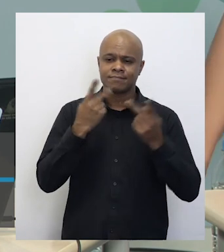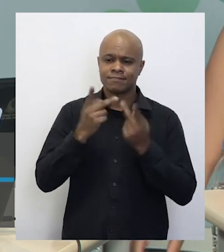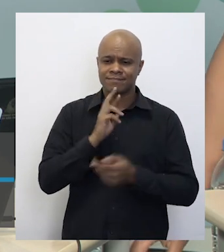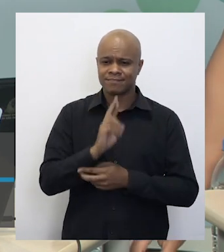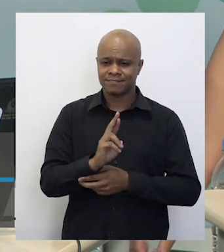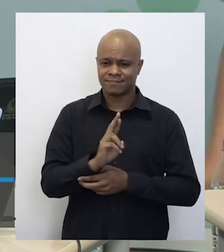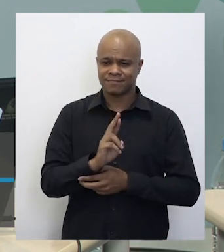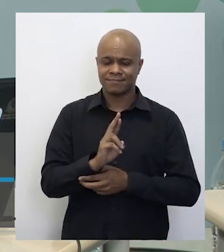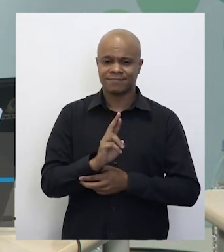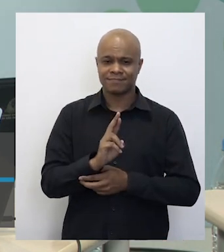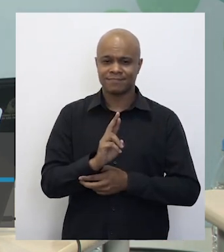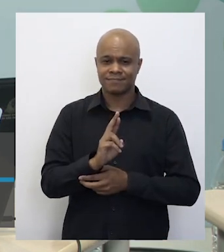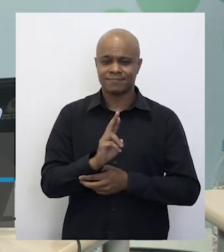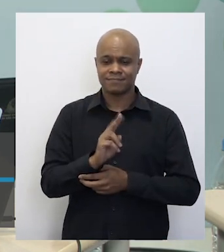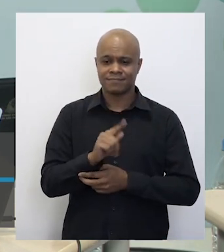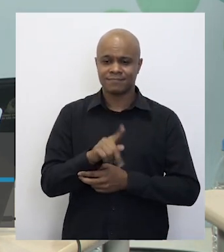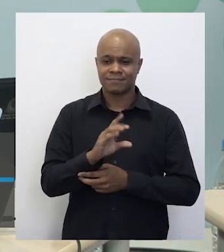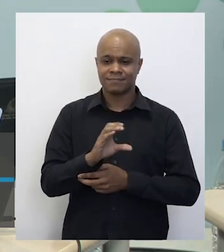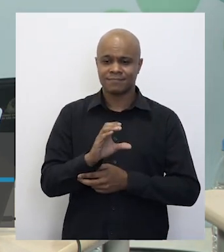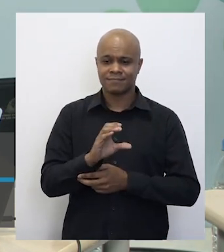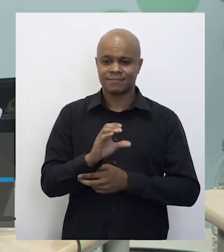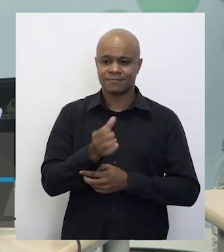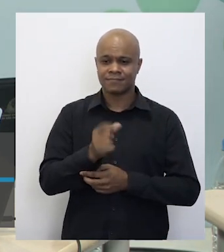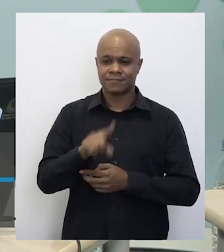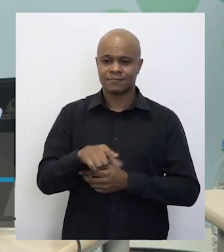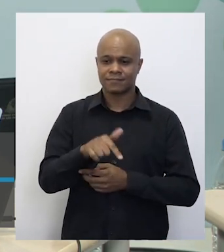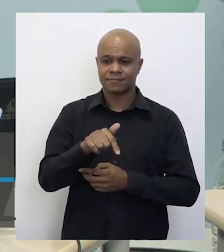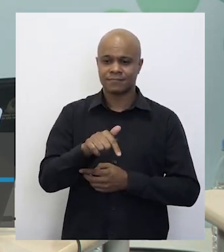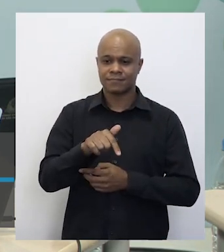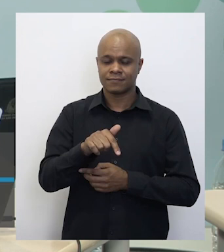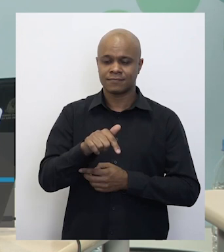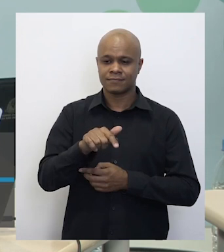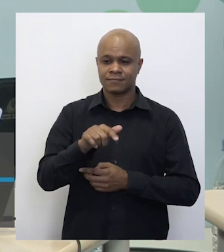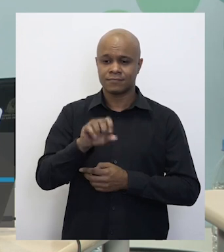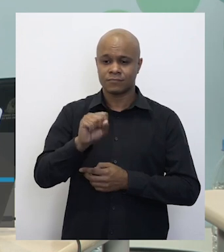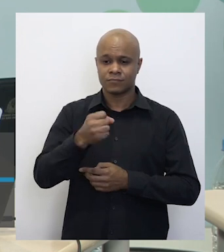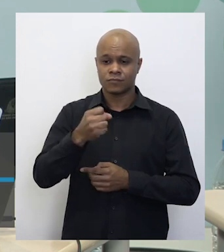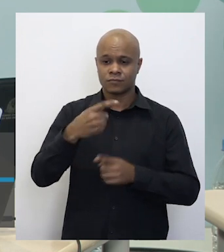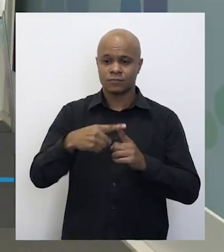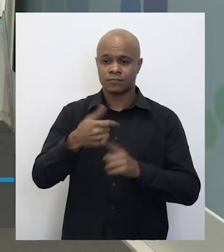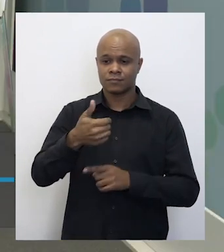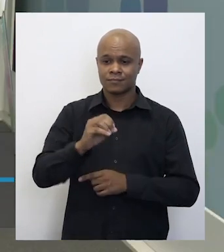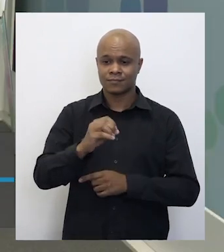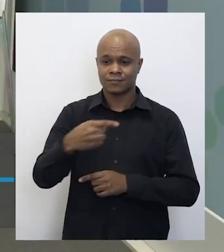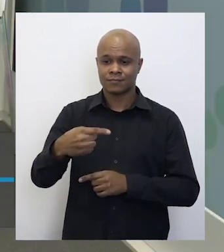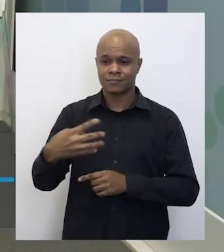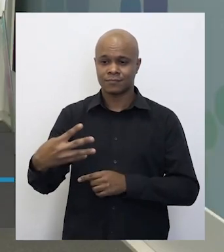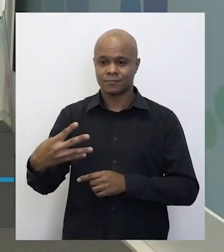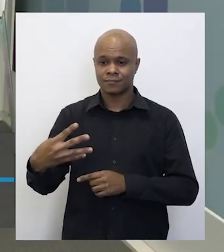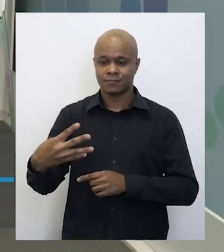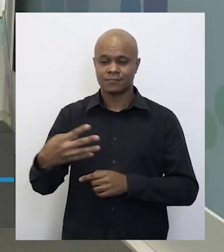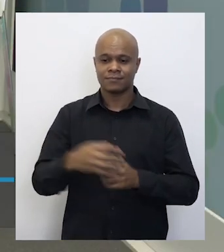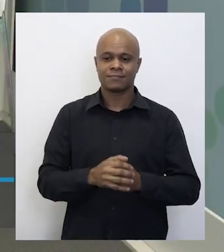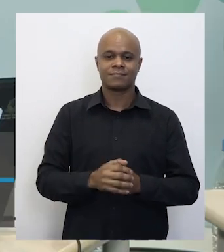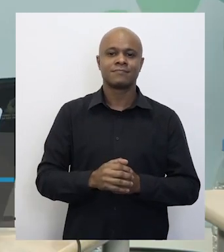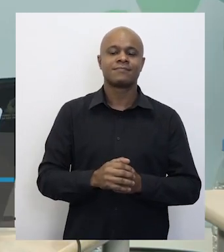a constante, né? O KC é 6,78 vezes 10 a menos 4. Né? Então, arredondando ali o 7,8, né?